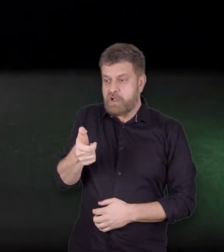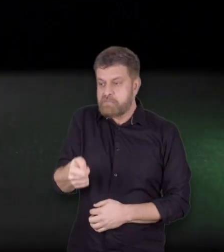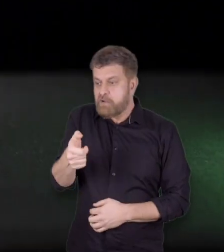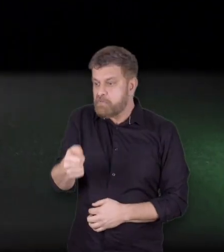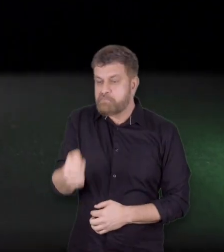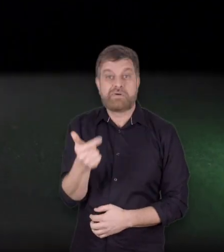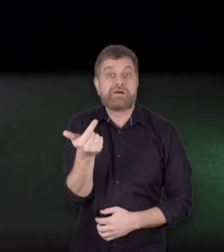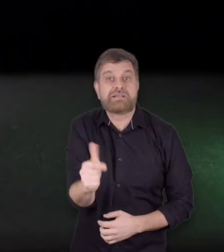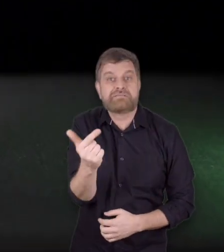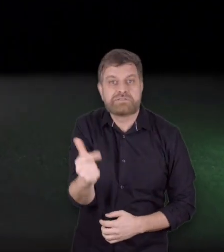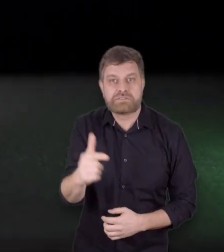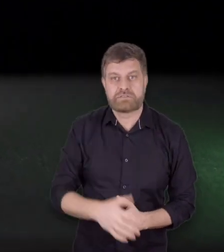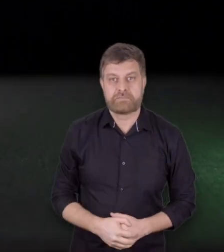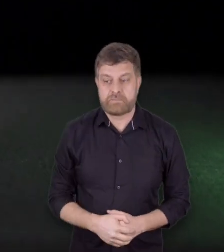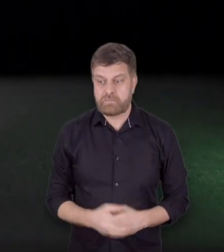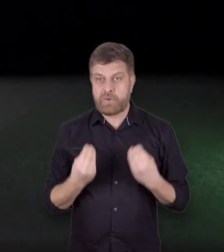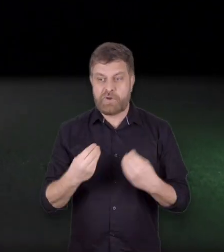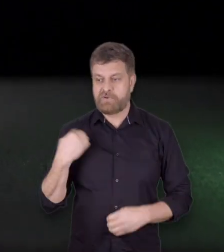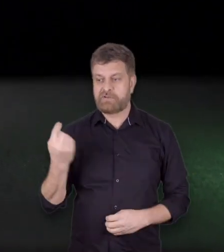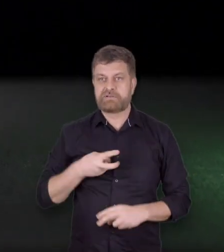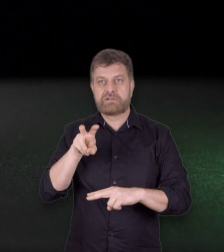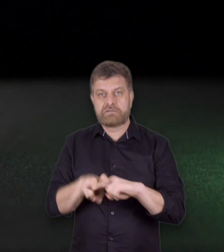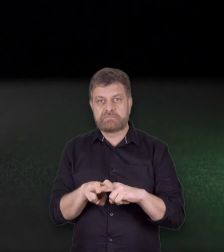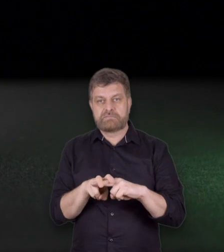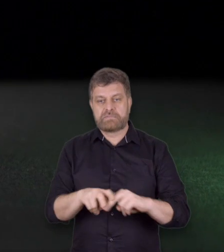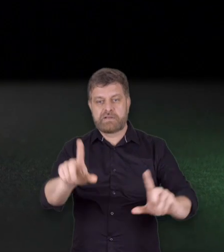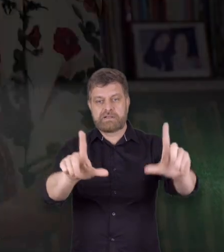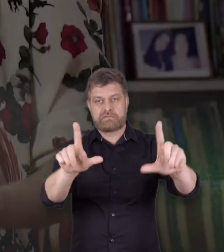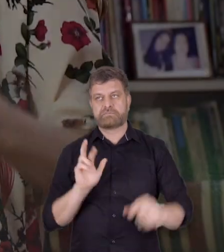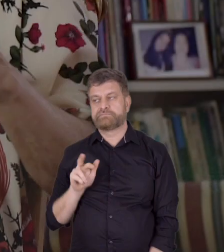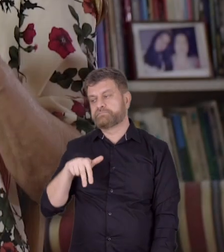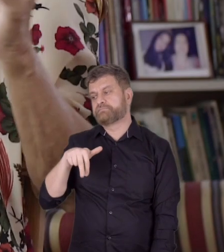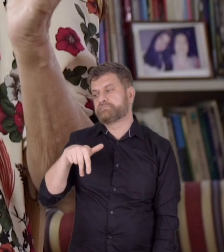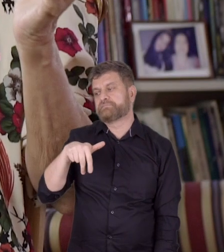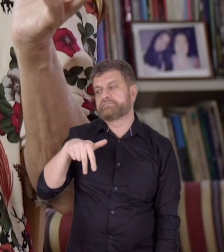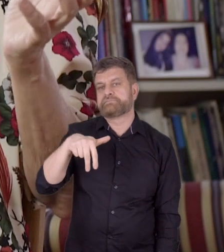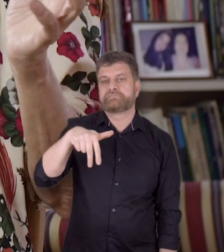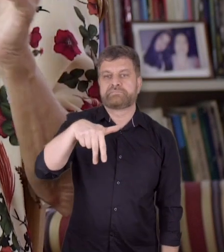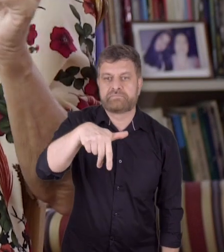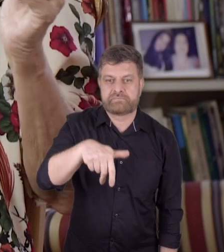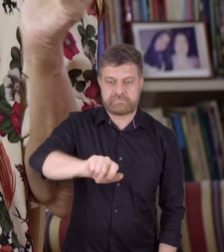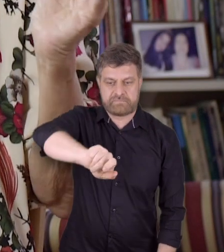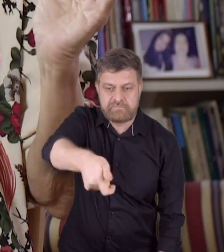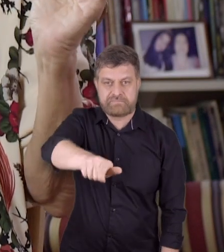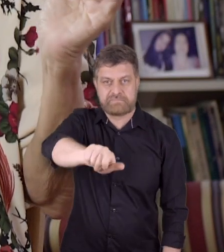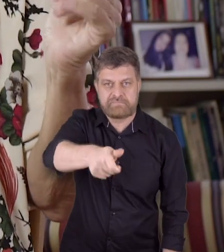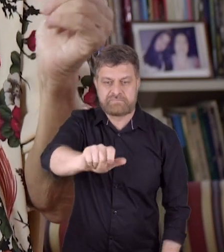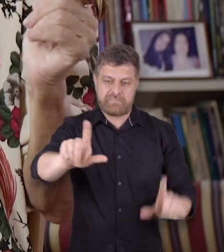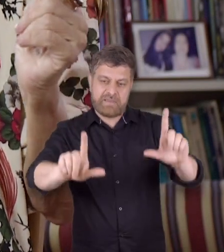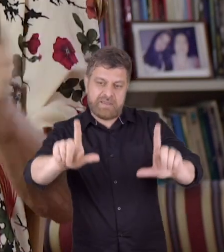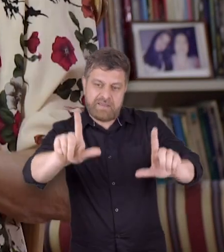remoto. O que era a gente ter que levantar daquela preguiça, não é, de sentar para ver um programa